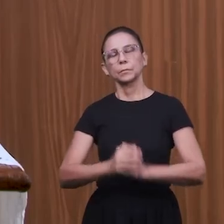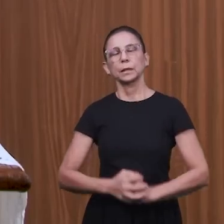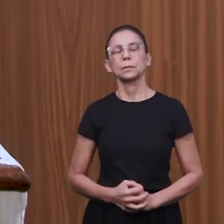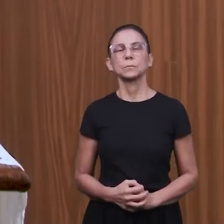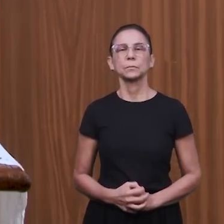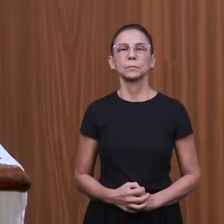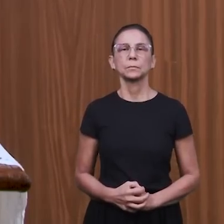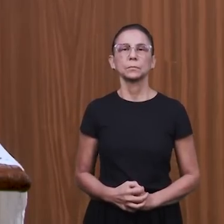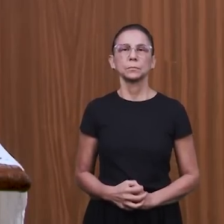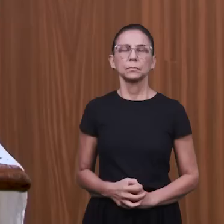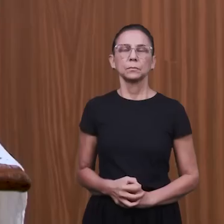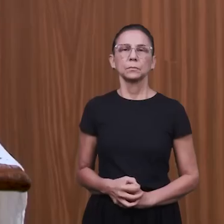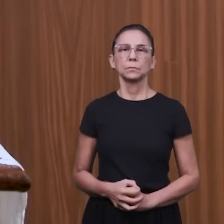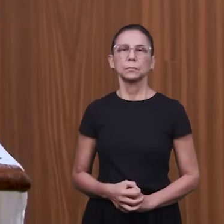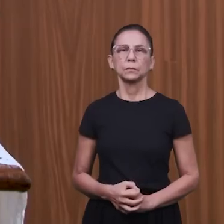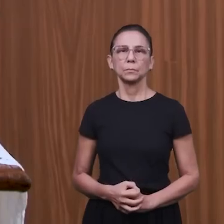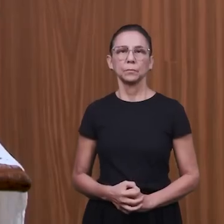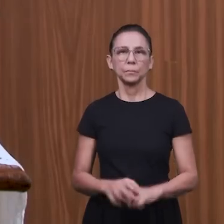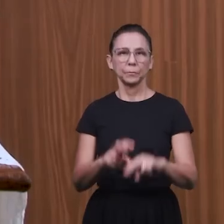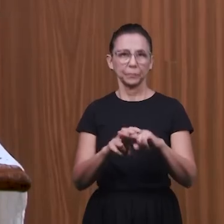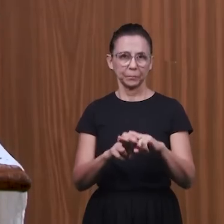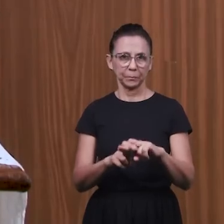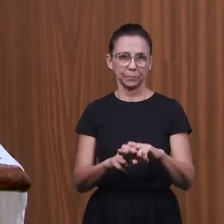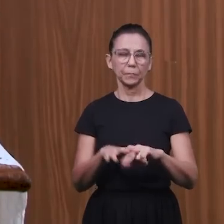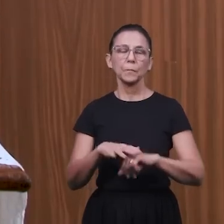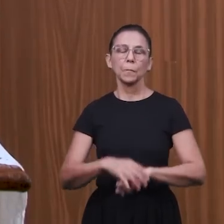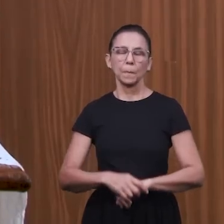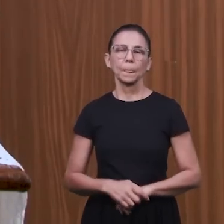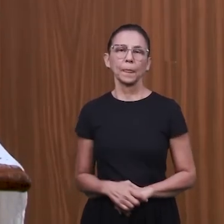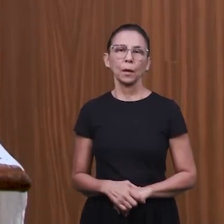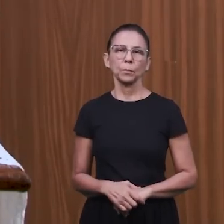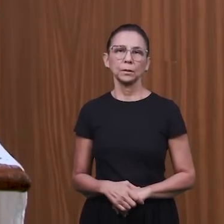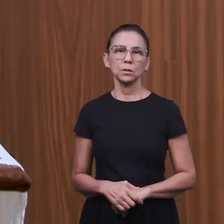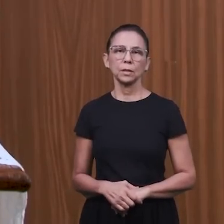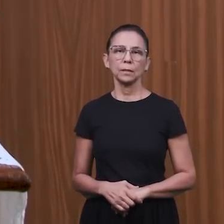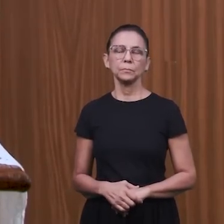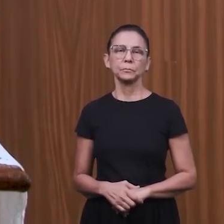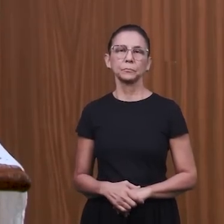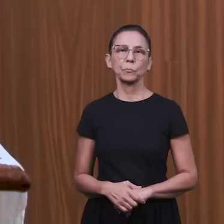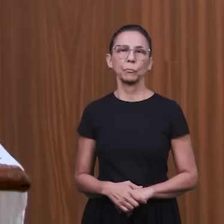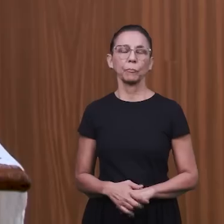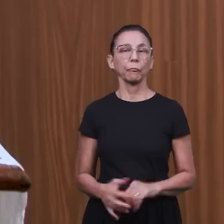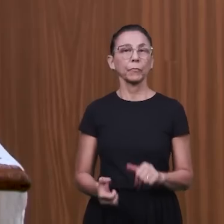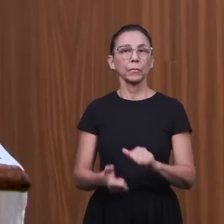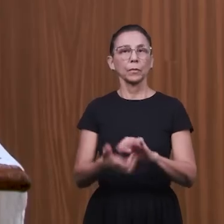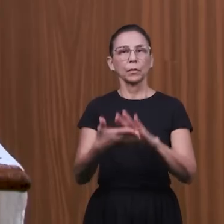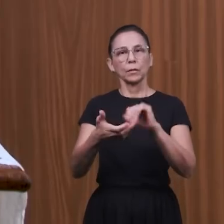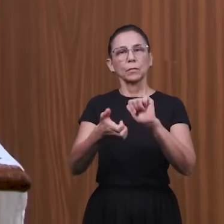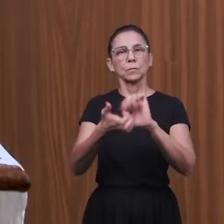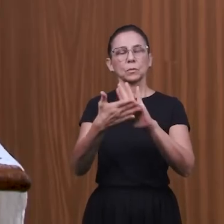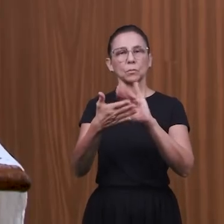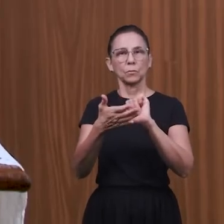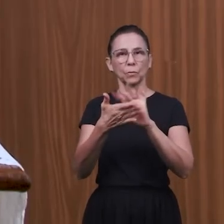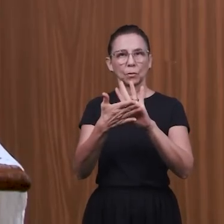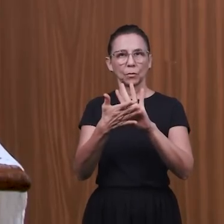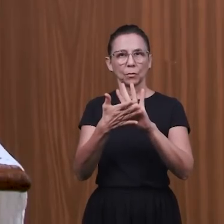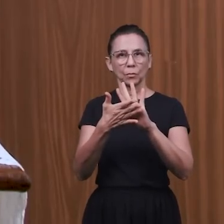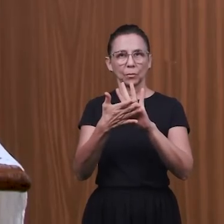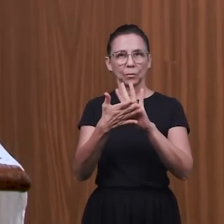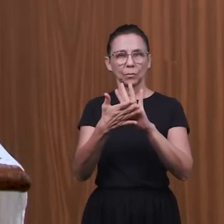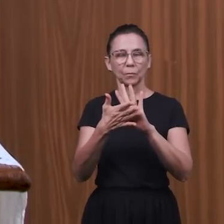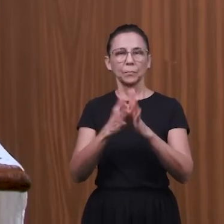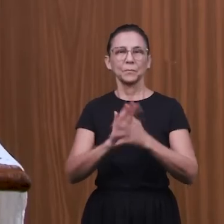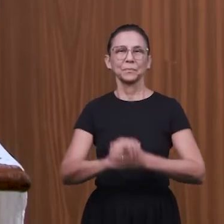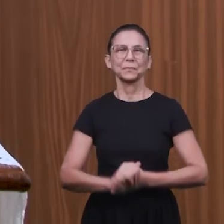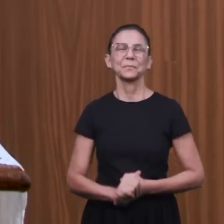Jesus. Amém. Podemos estar assentados. Vamos louvar ao Senhor. Acompanhe este louvor que vai ser